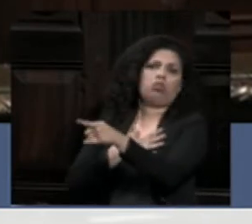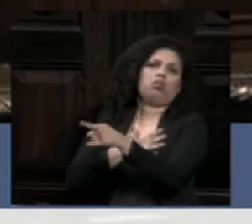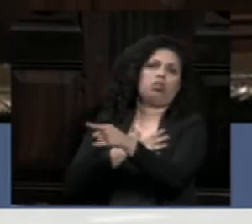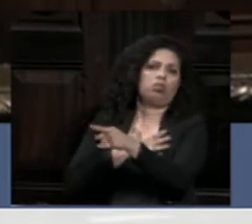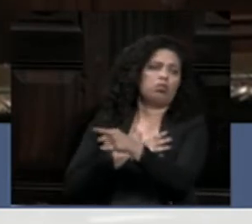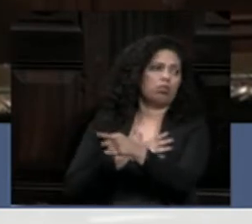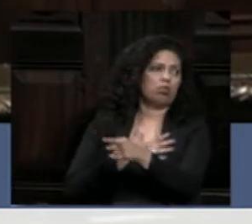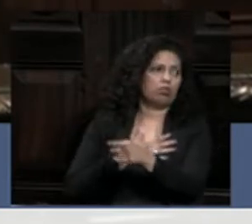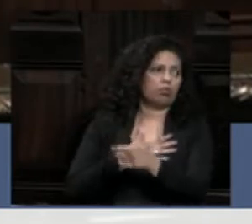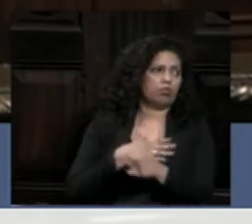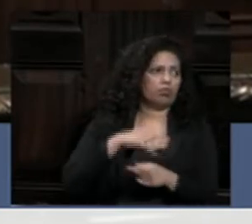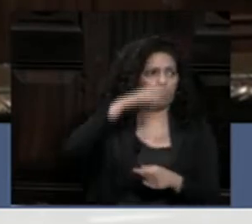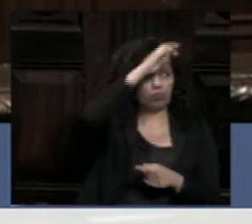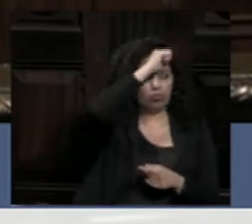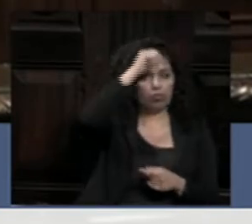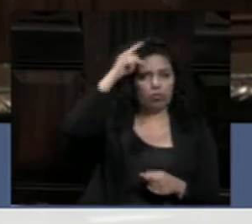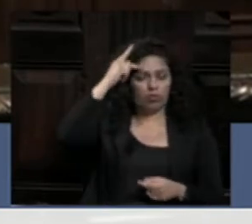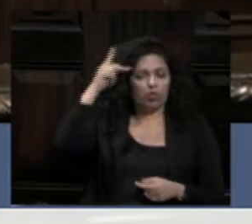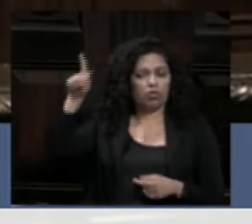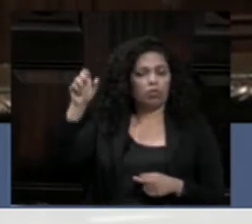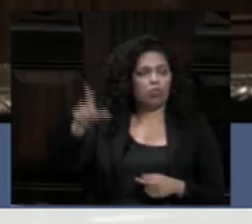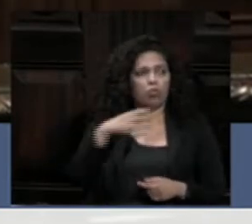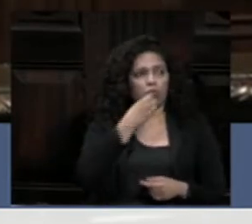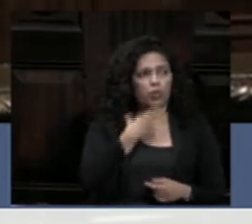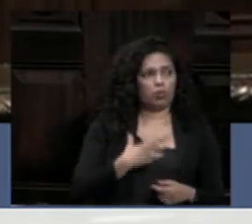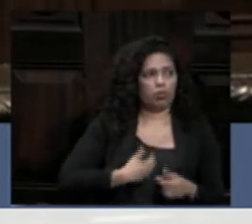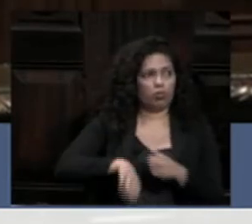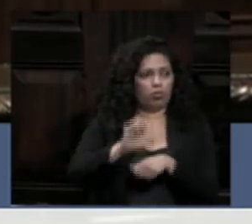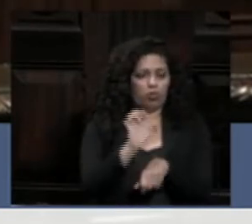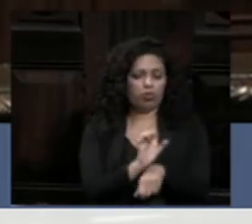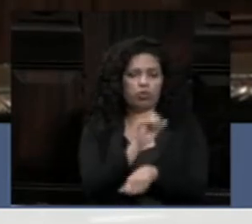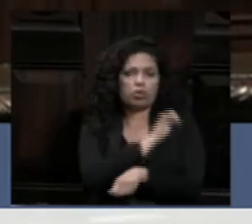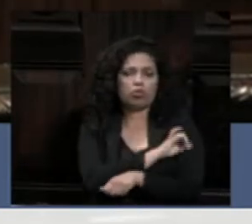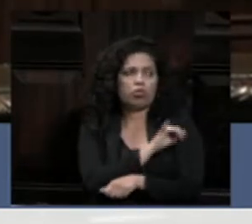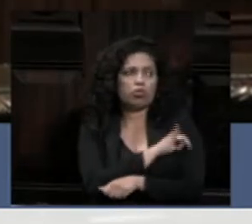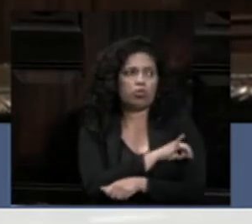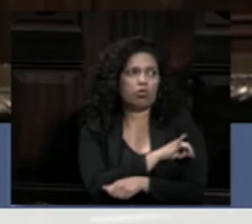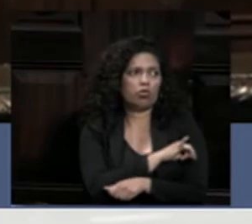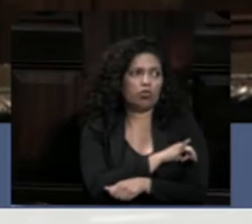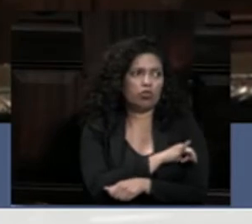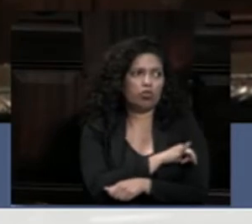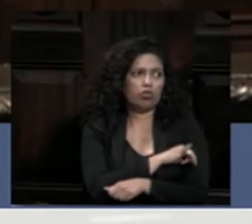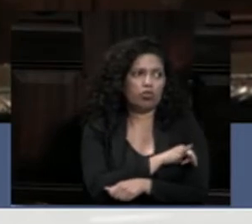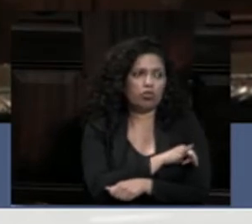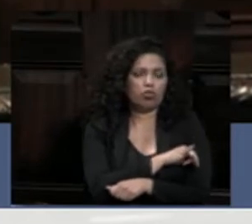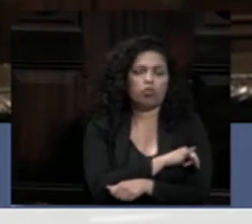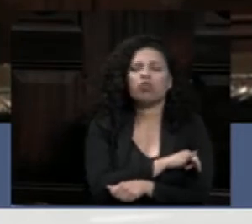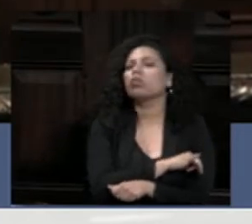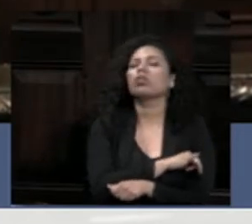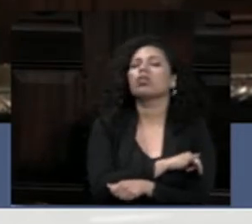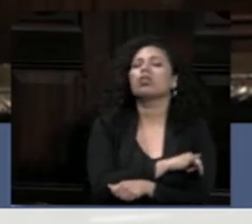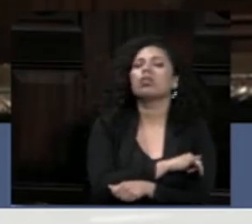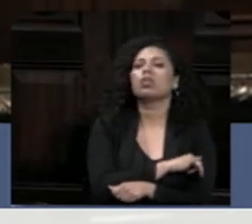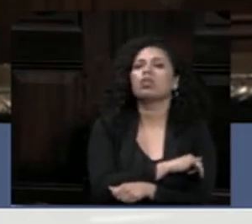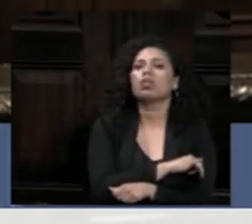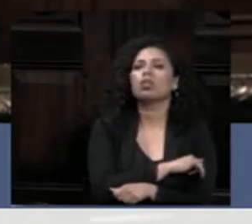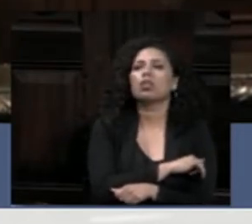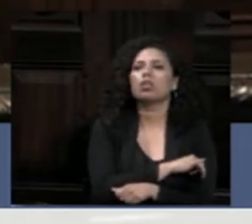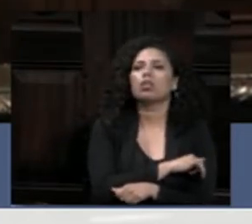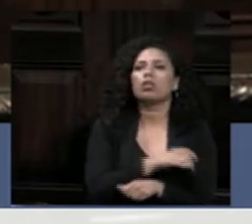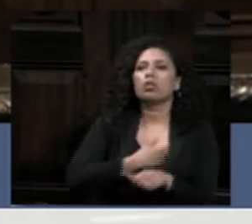prefeito, hoje no estado do Rio de Janeiro, terá aprovação popular. E o prefeito Aguinaldinho em Cambuci tem essa